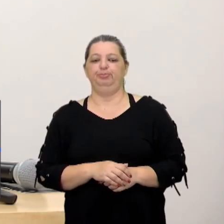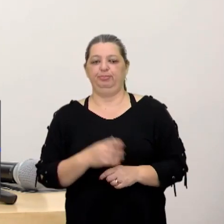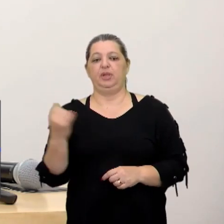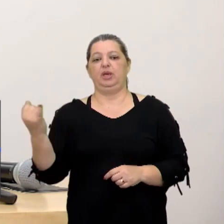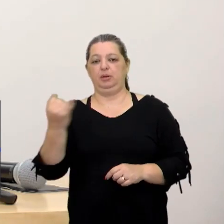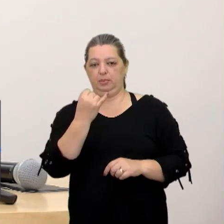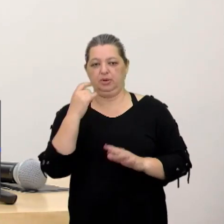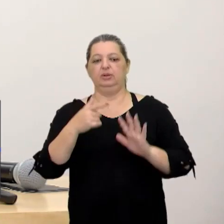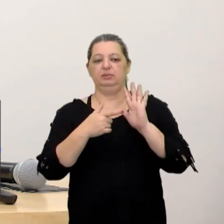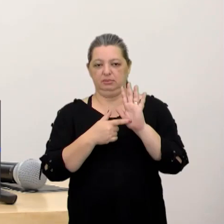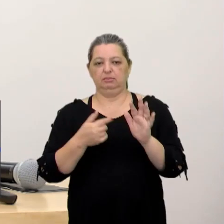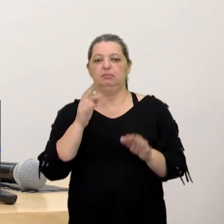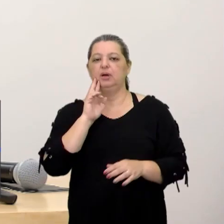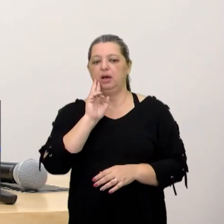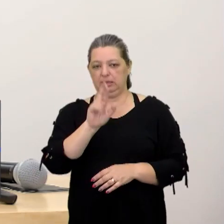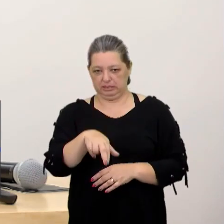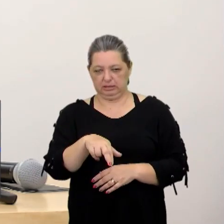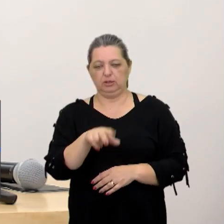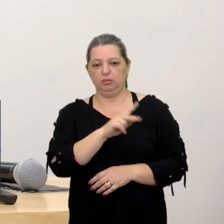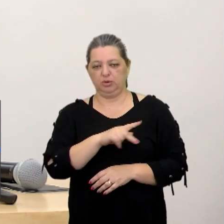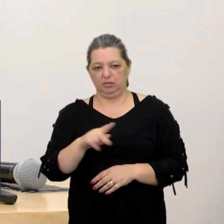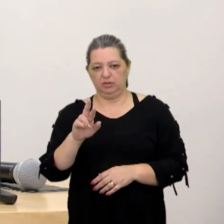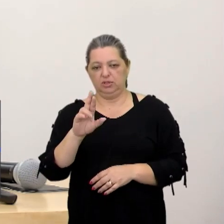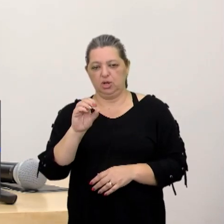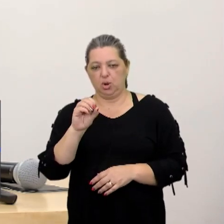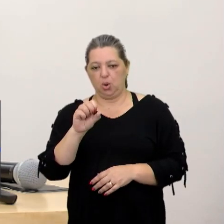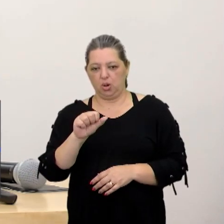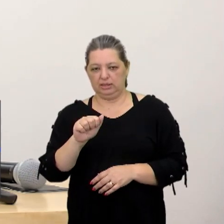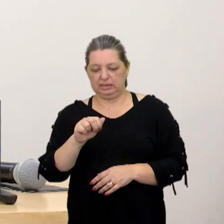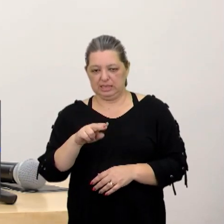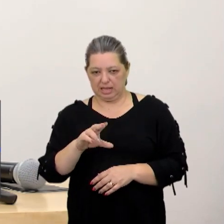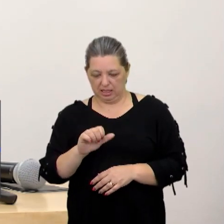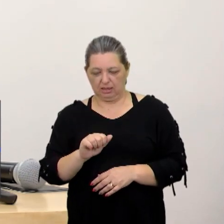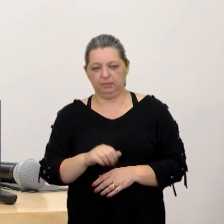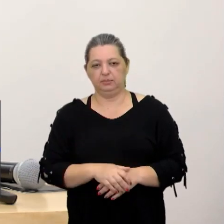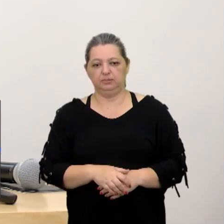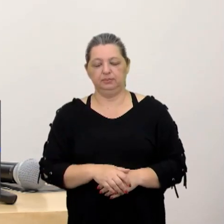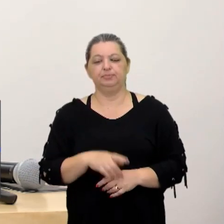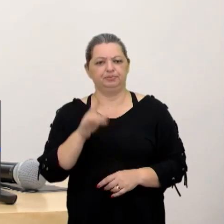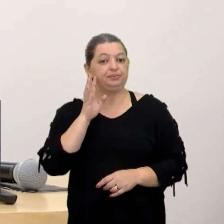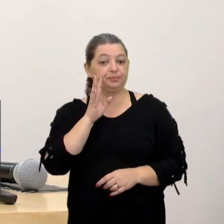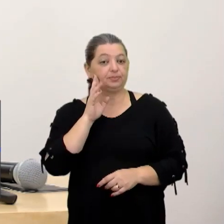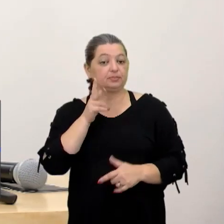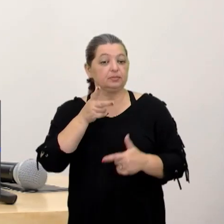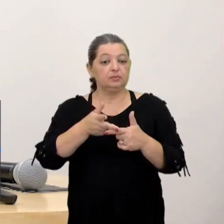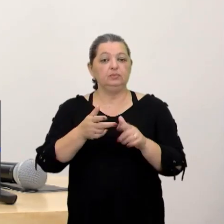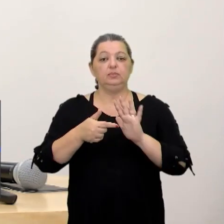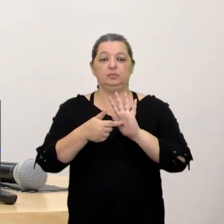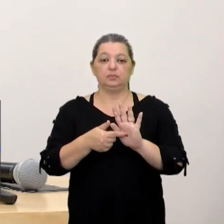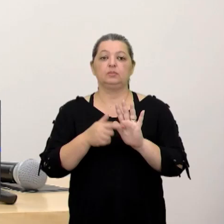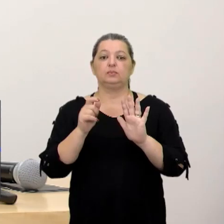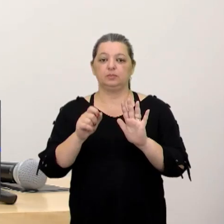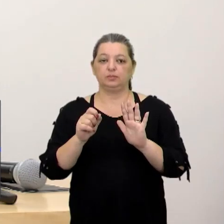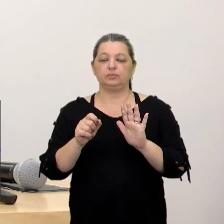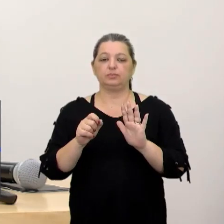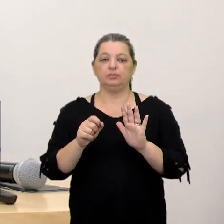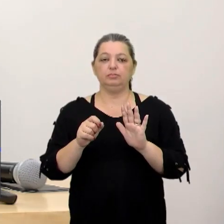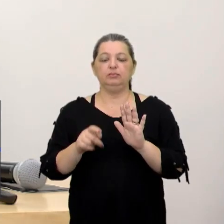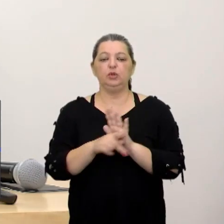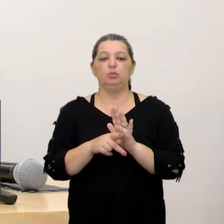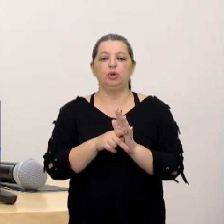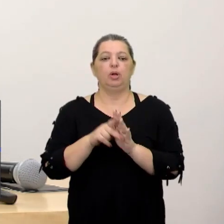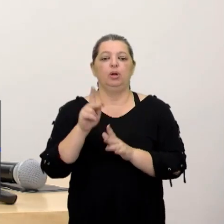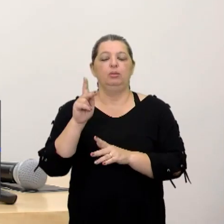aí. Então, dou razão aí para a professora Rosana aí, tá certo? Mas é legal o vídeo porque ele mostra, né, o quanto o Brasil cresceu,